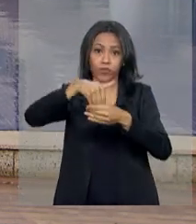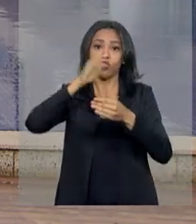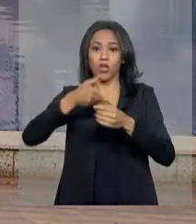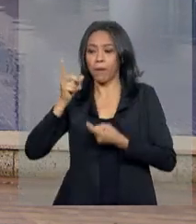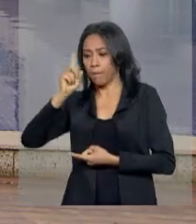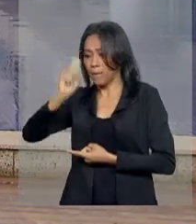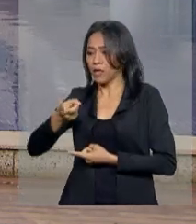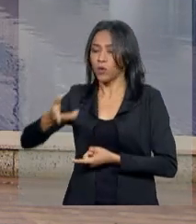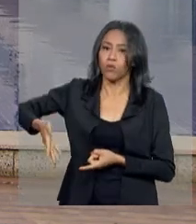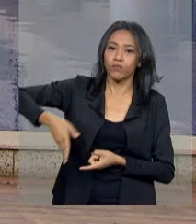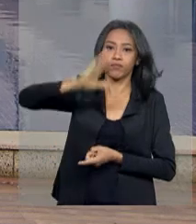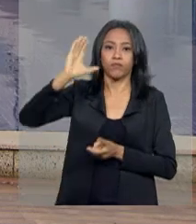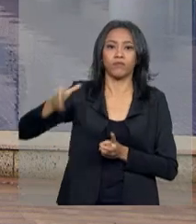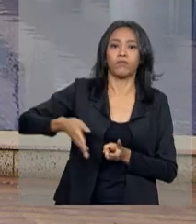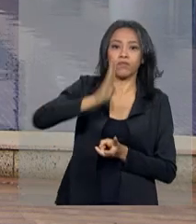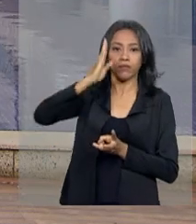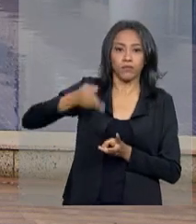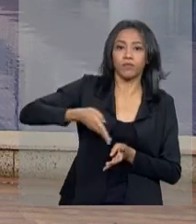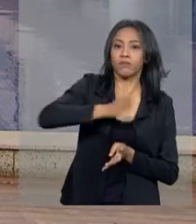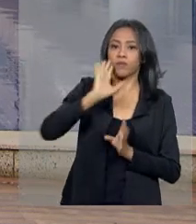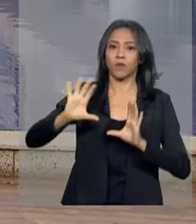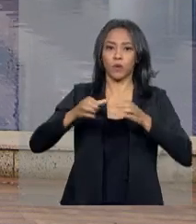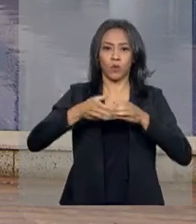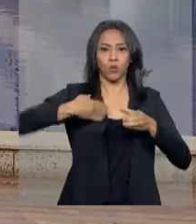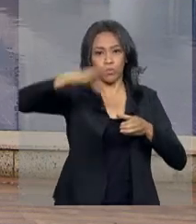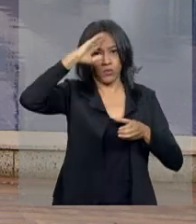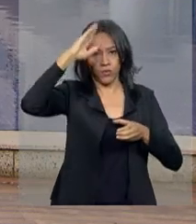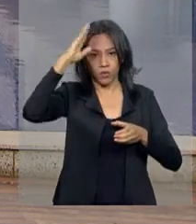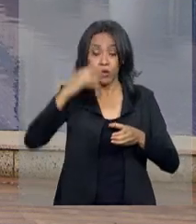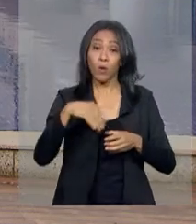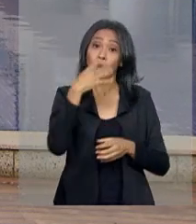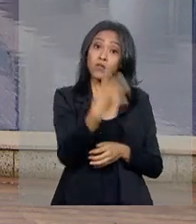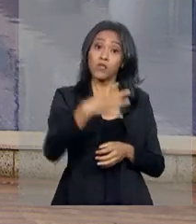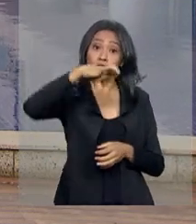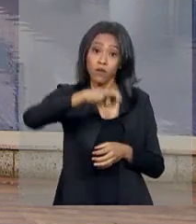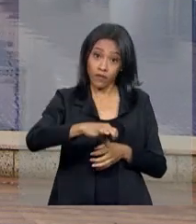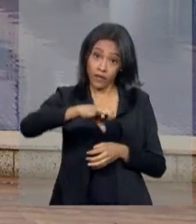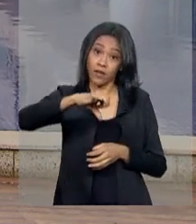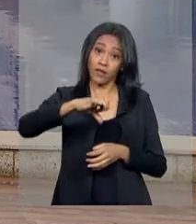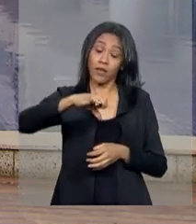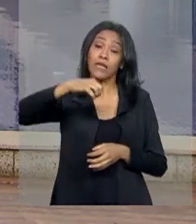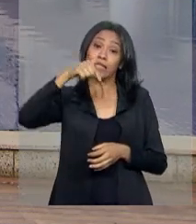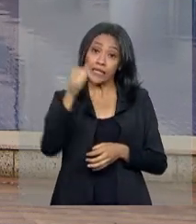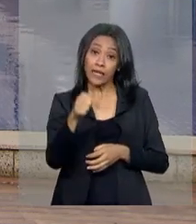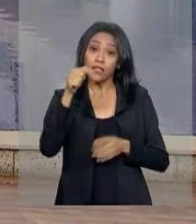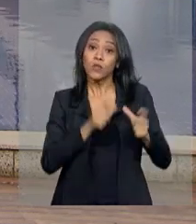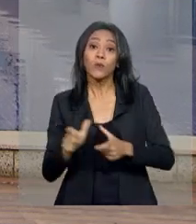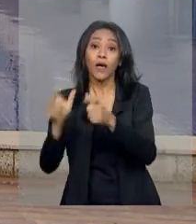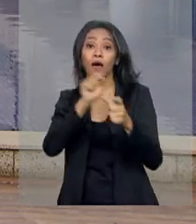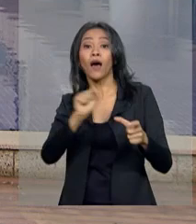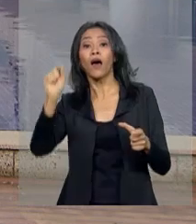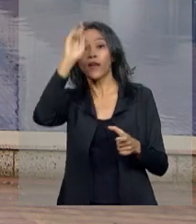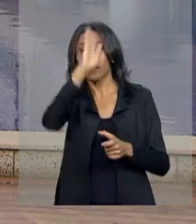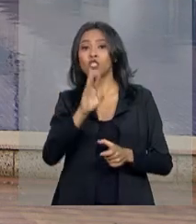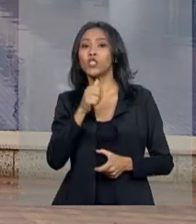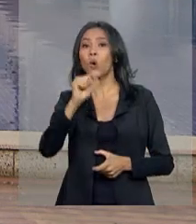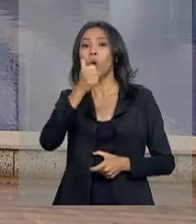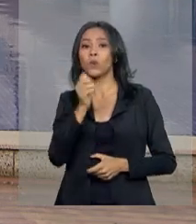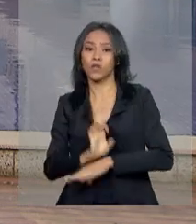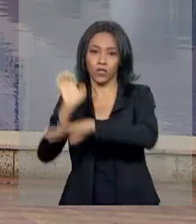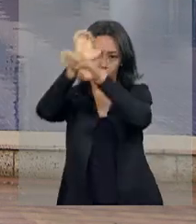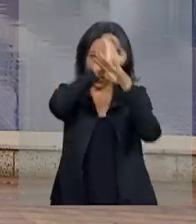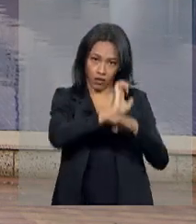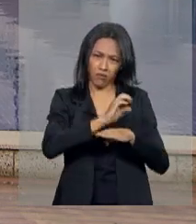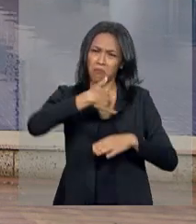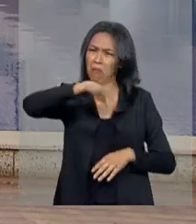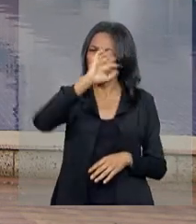tropas para 497 áreas de 11 estados. Mais de 28 mil militares das Forças Armadas